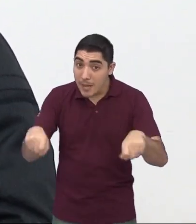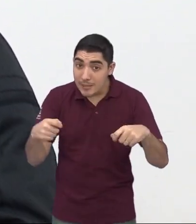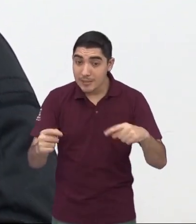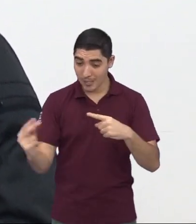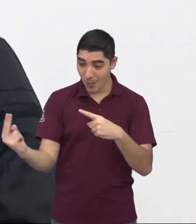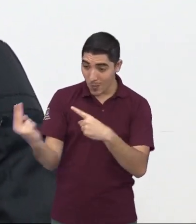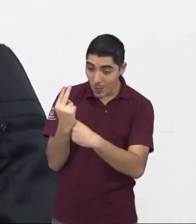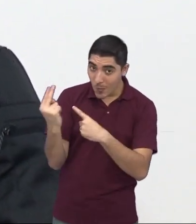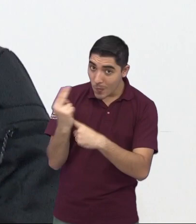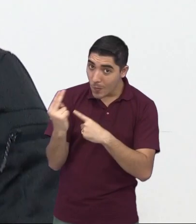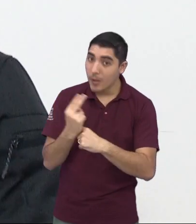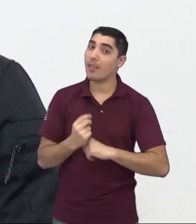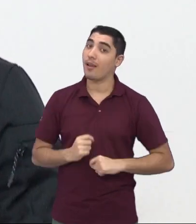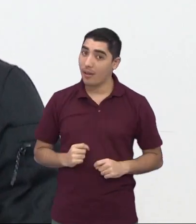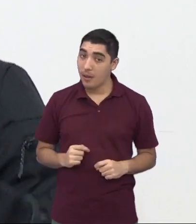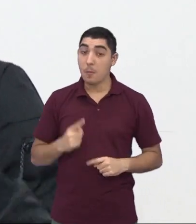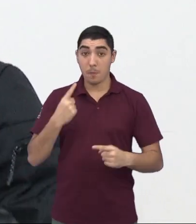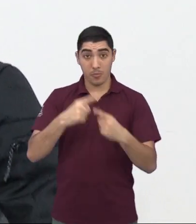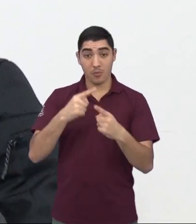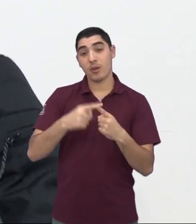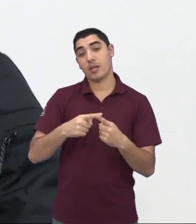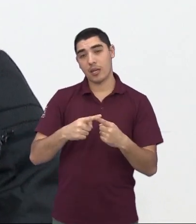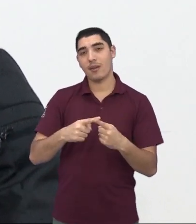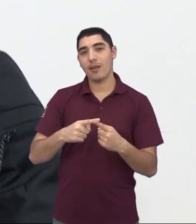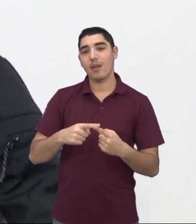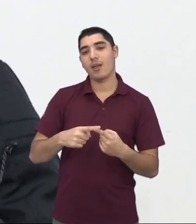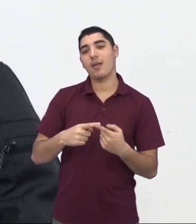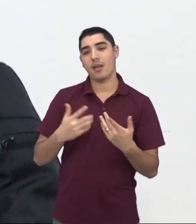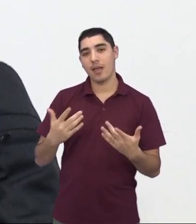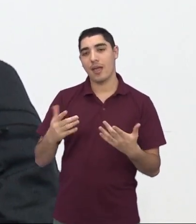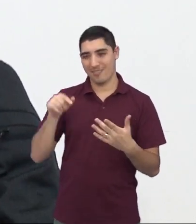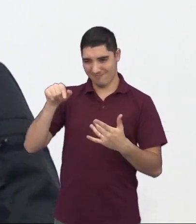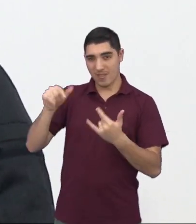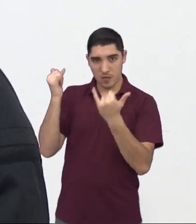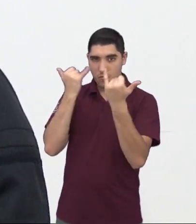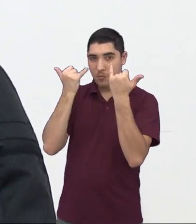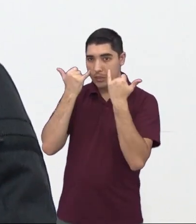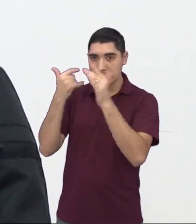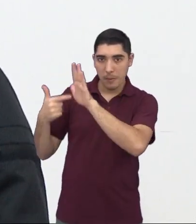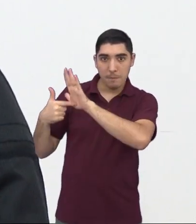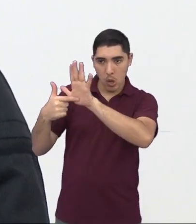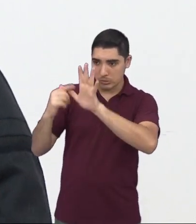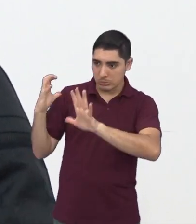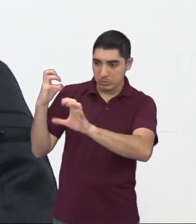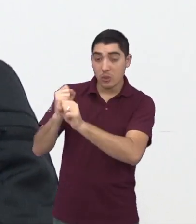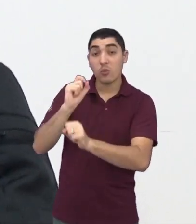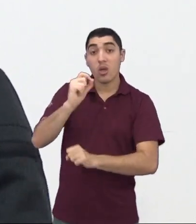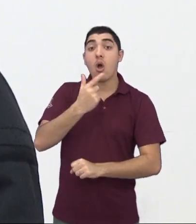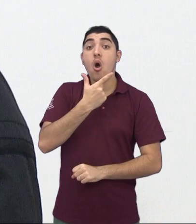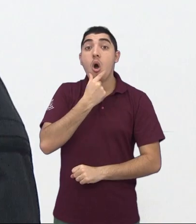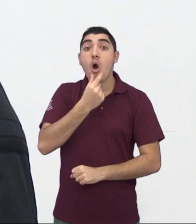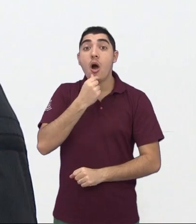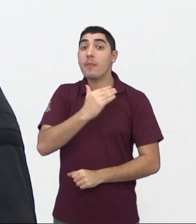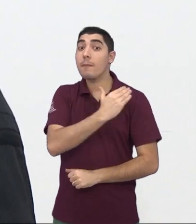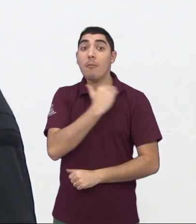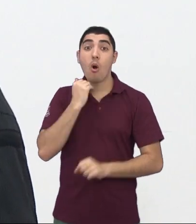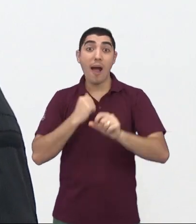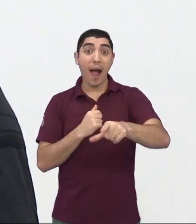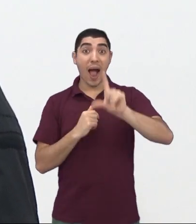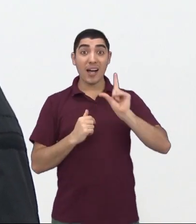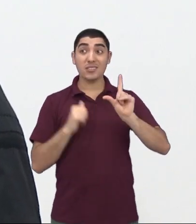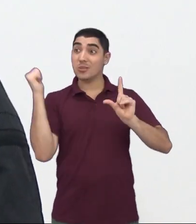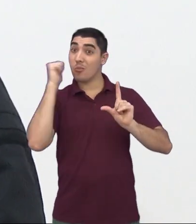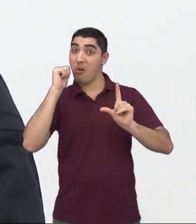de se cuidar porque nós temos já, até nesses dados, nesses números, que nós morremos mais cedo que as